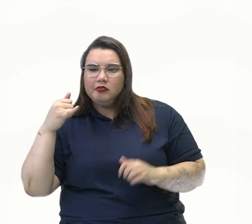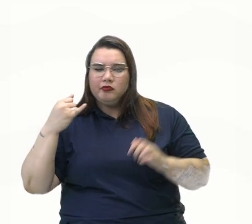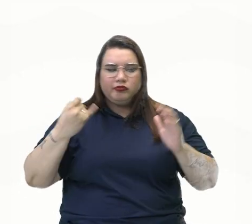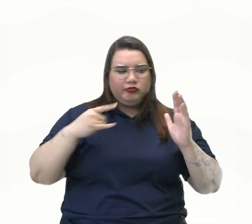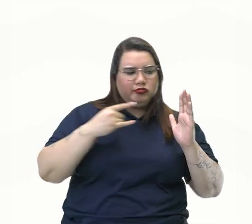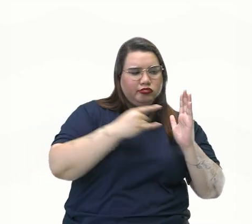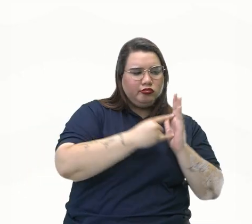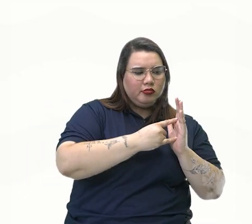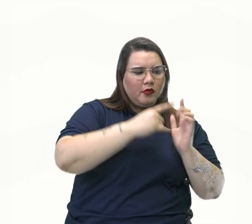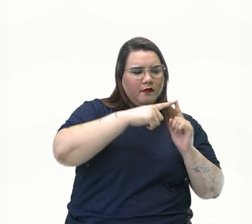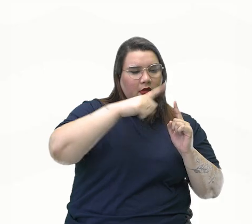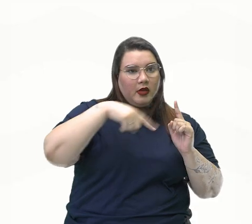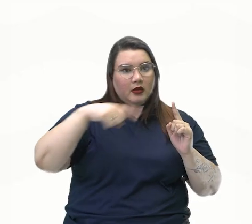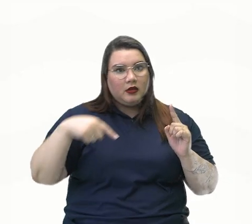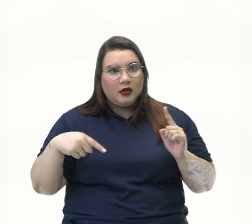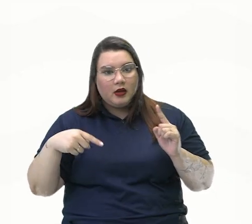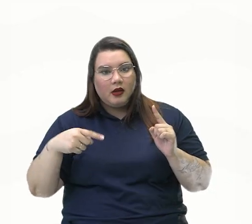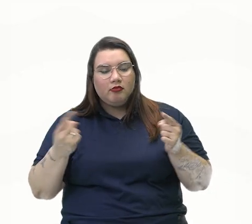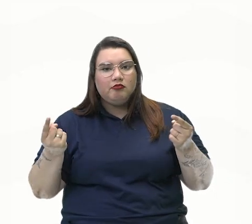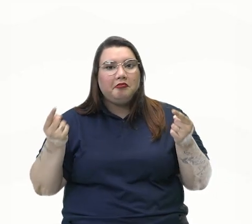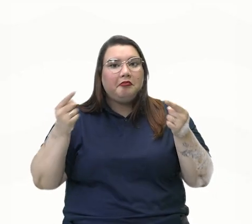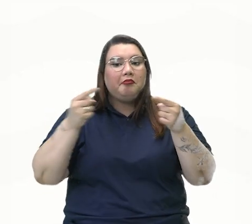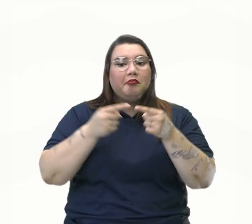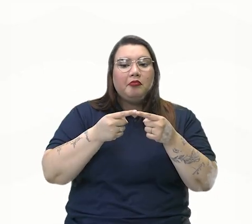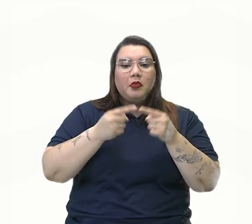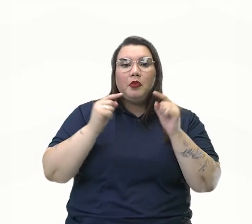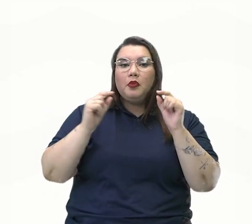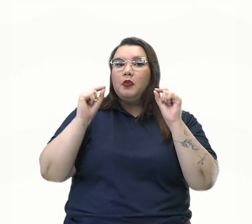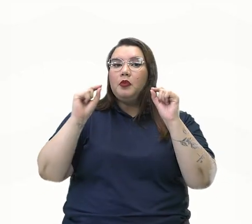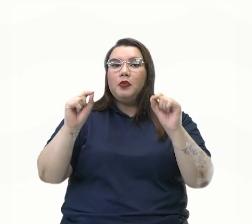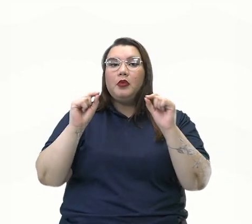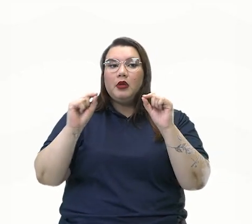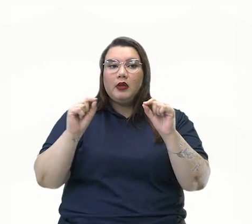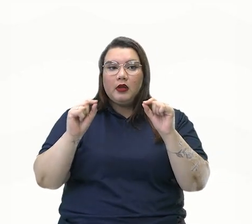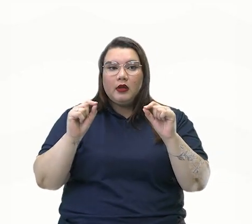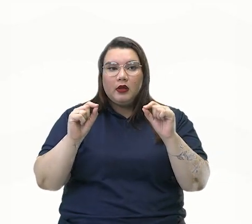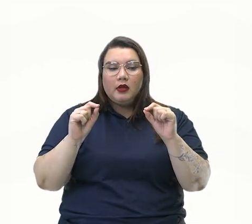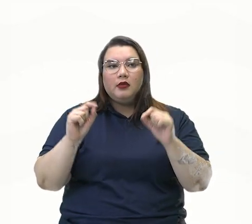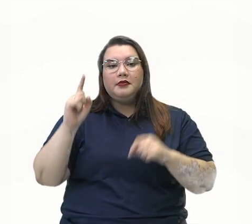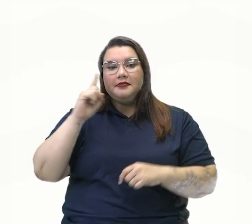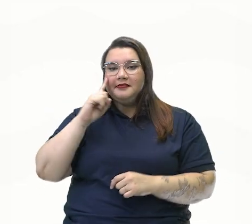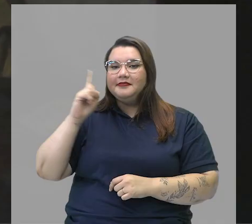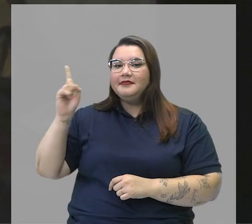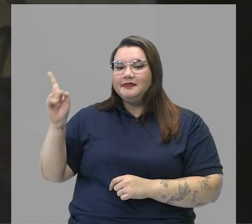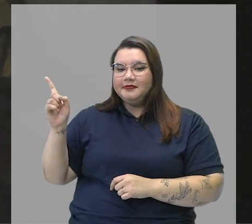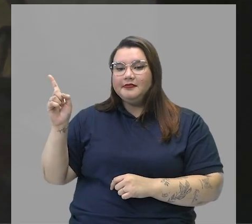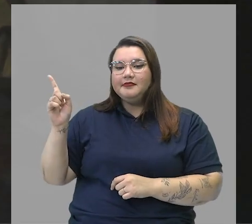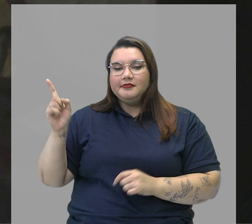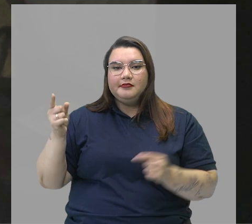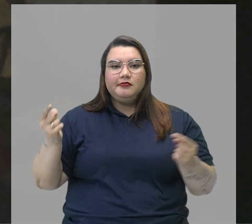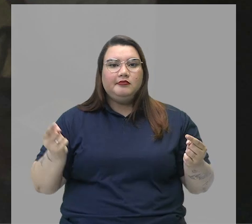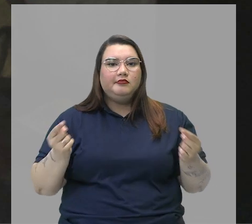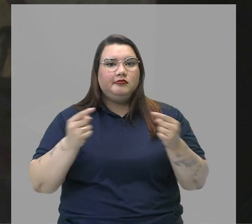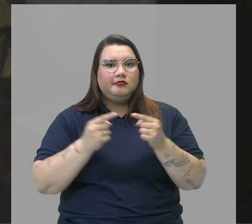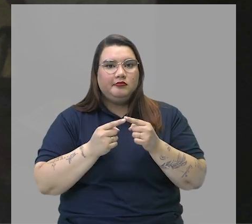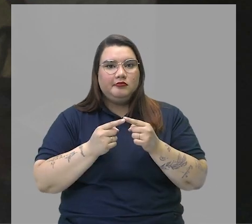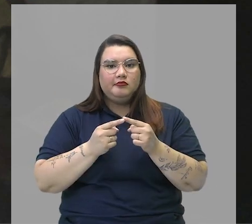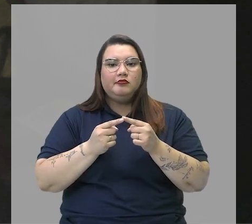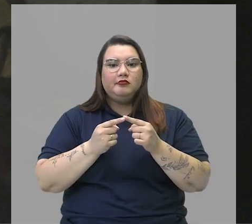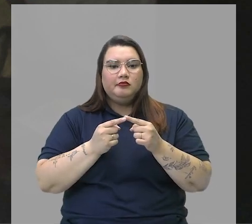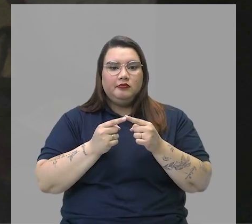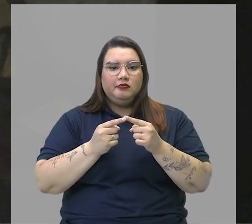e magnéticos oscilantes, a gente lembra de quem? Pelo que a gente viu aqui na imagem. Ó. Olha só,